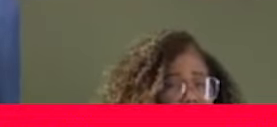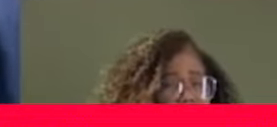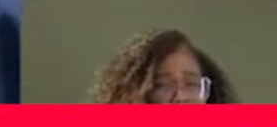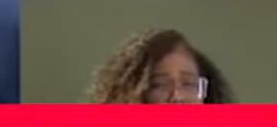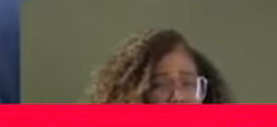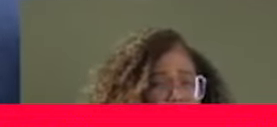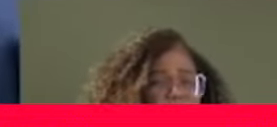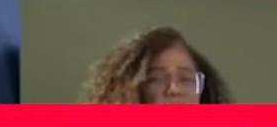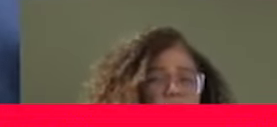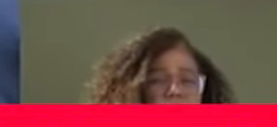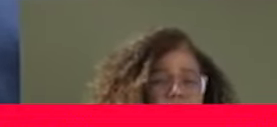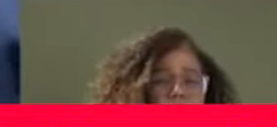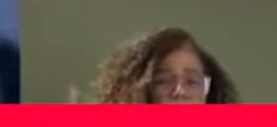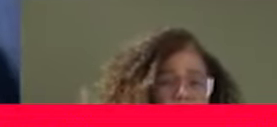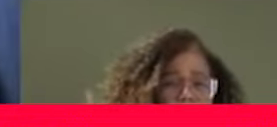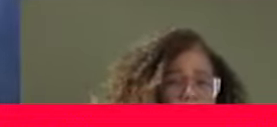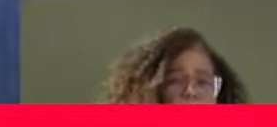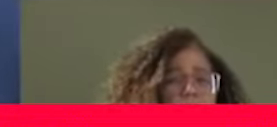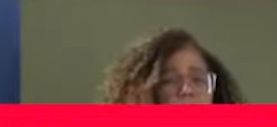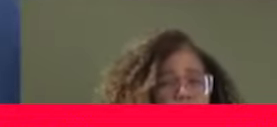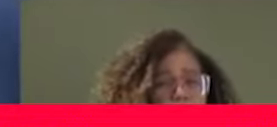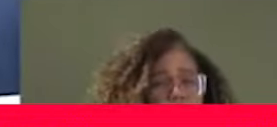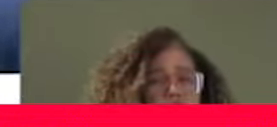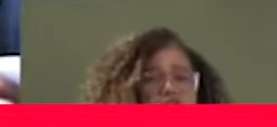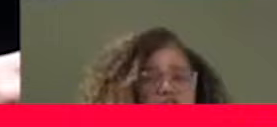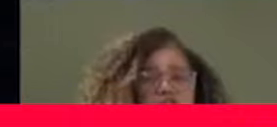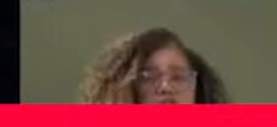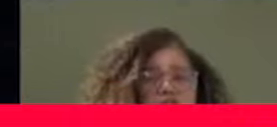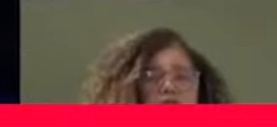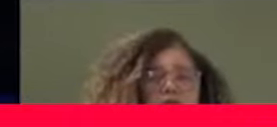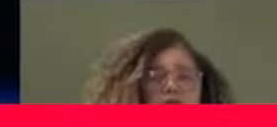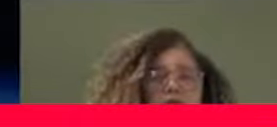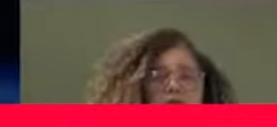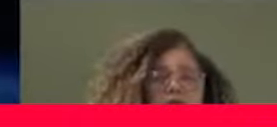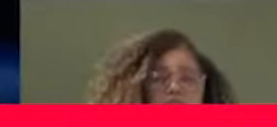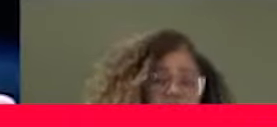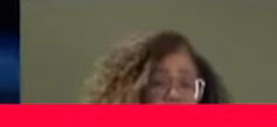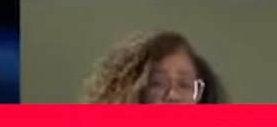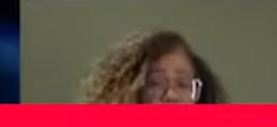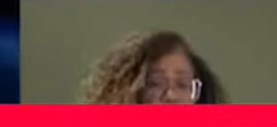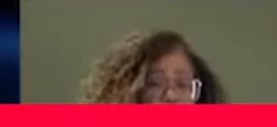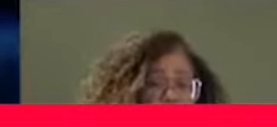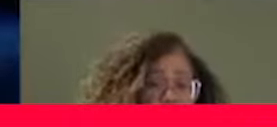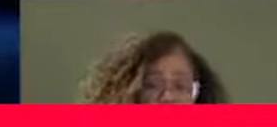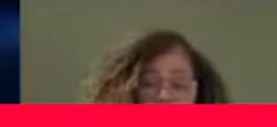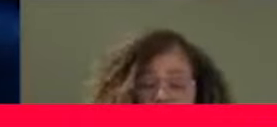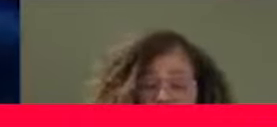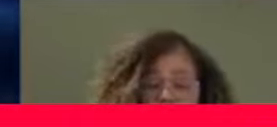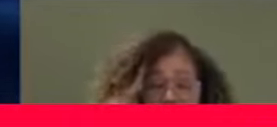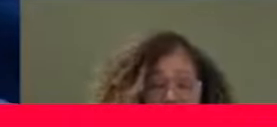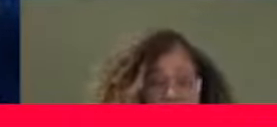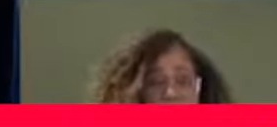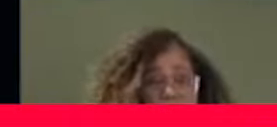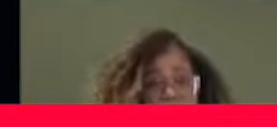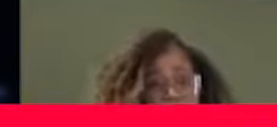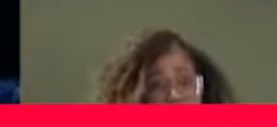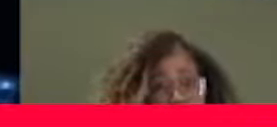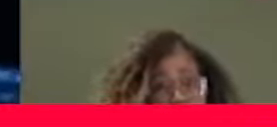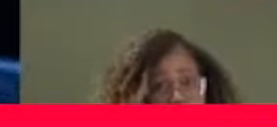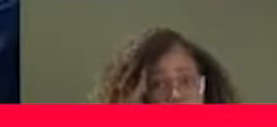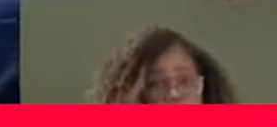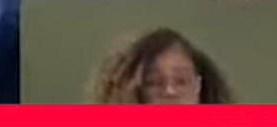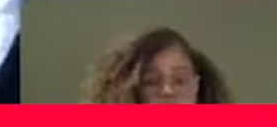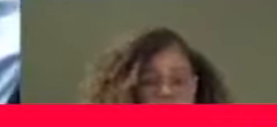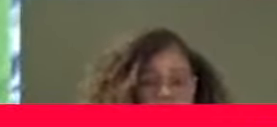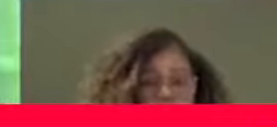ladrões bandidos marginais têm sido infelizmente protegidos por um sistema que deveria puni-los então